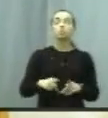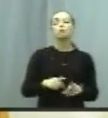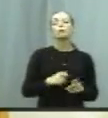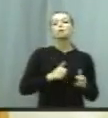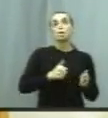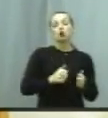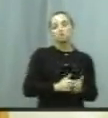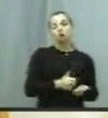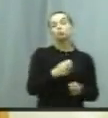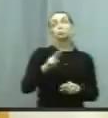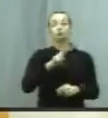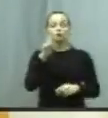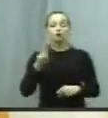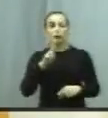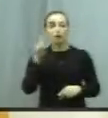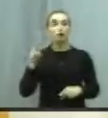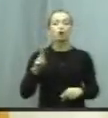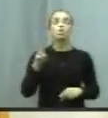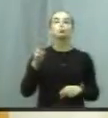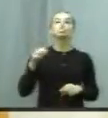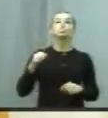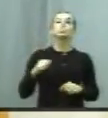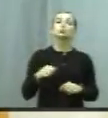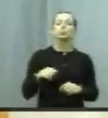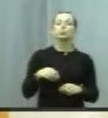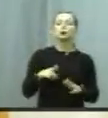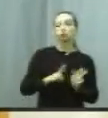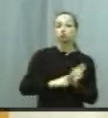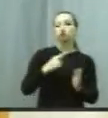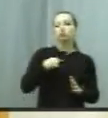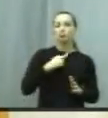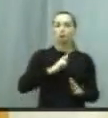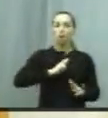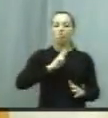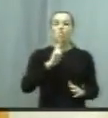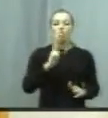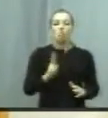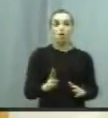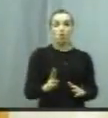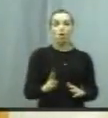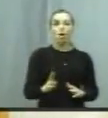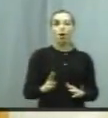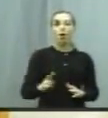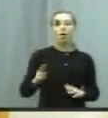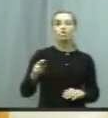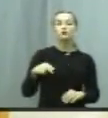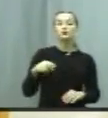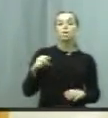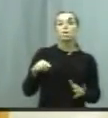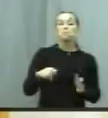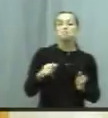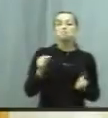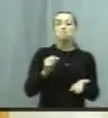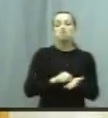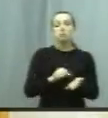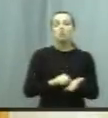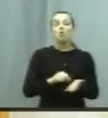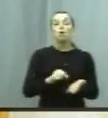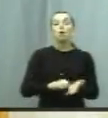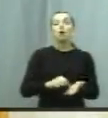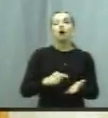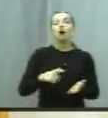é reconhece tem uma medida que eu acho extremamente positiva que a licitação para uma